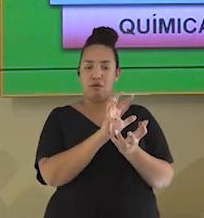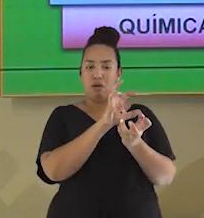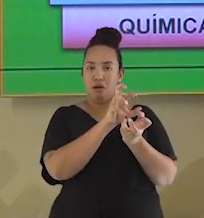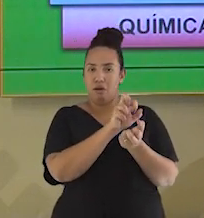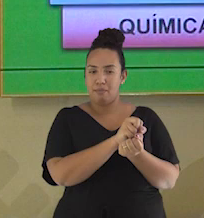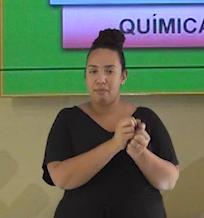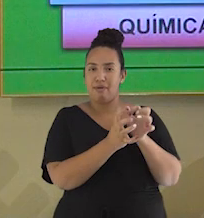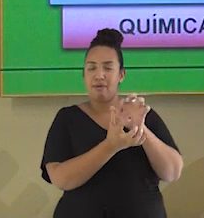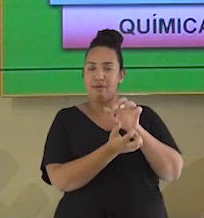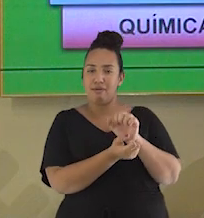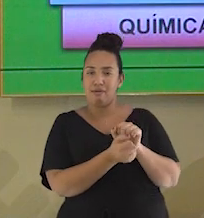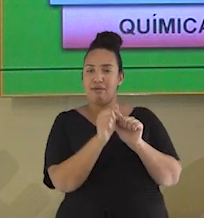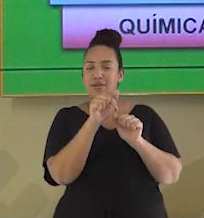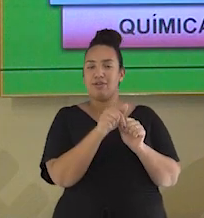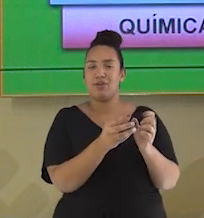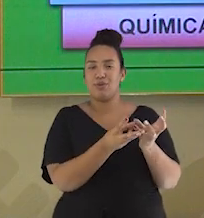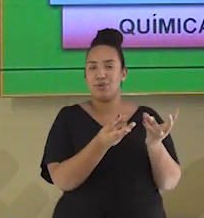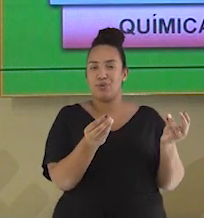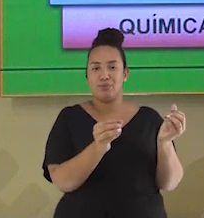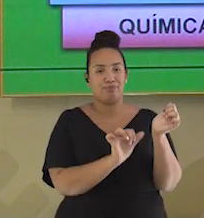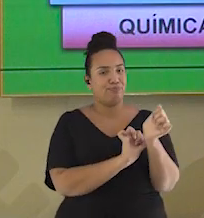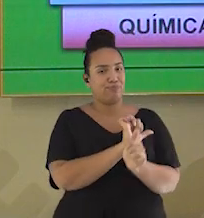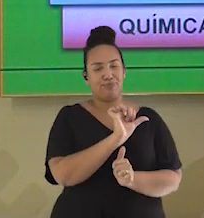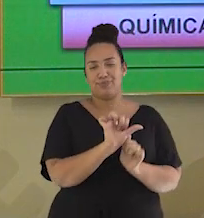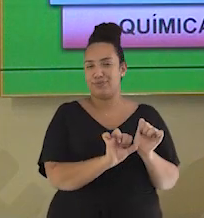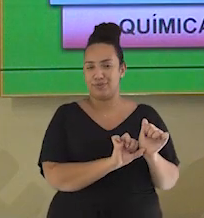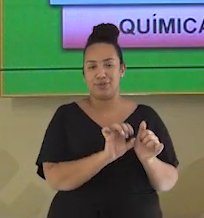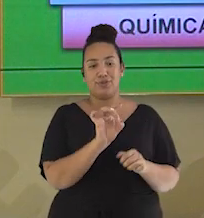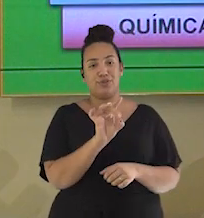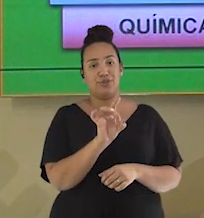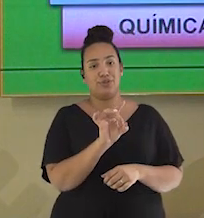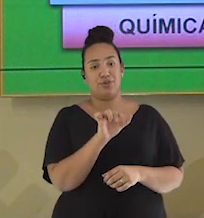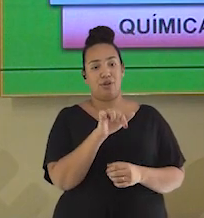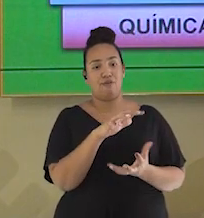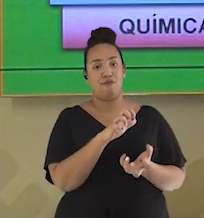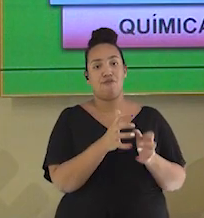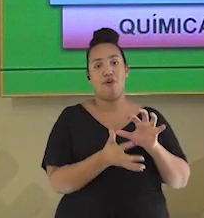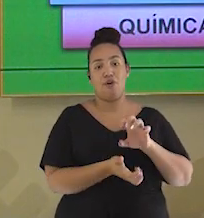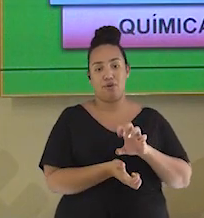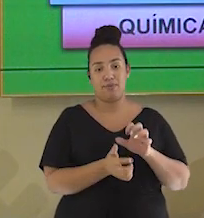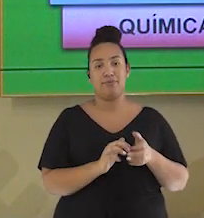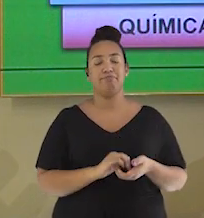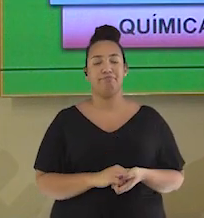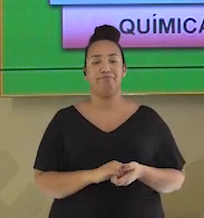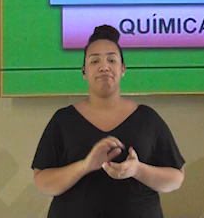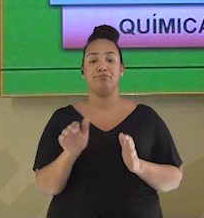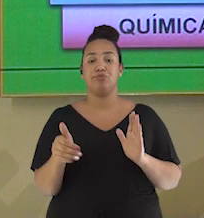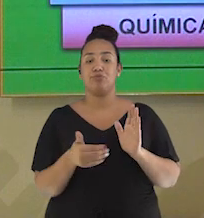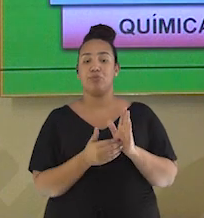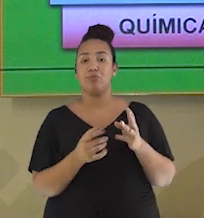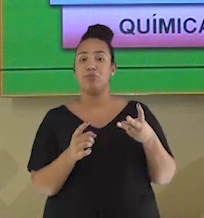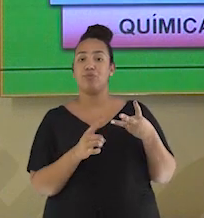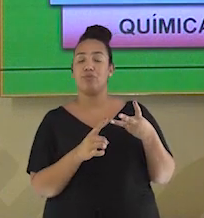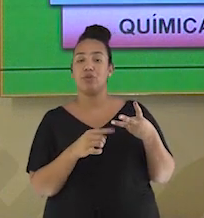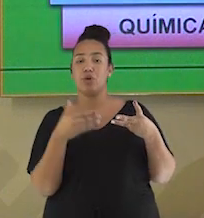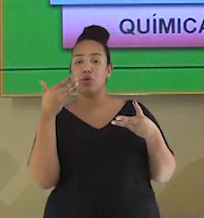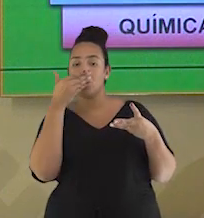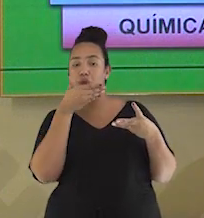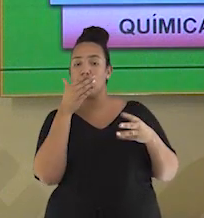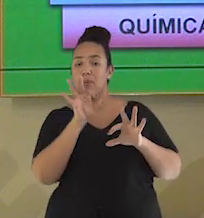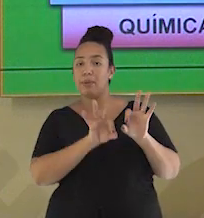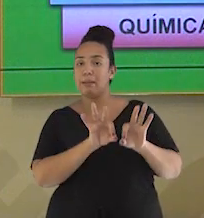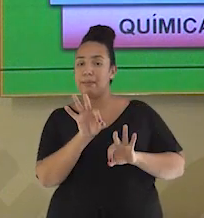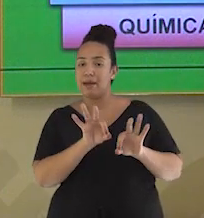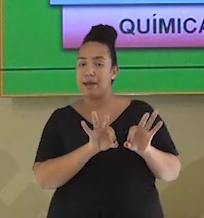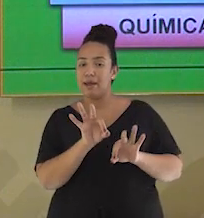A gente não está alterando a sua composição, apenas o seu formato. E na última temos o preparo da gelatina